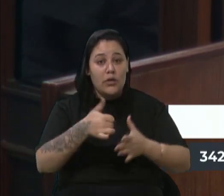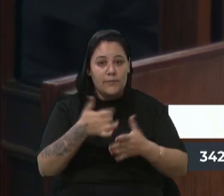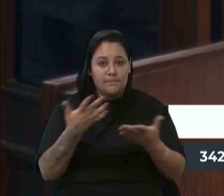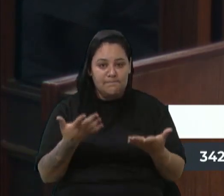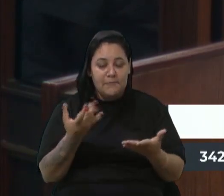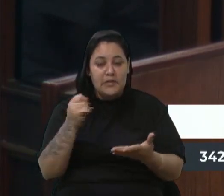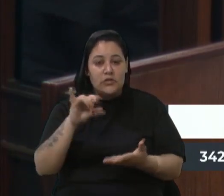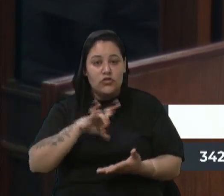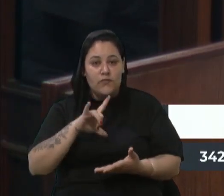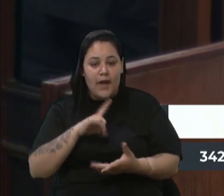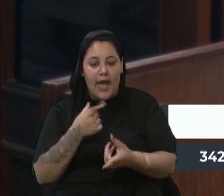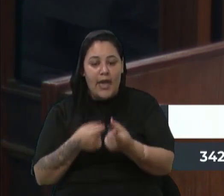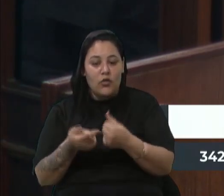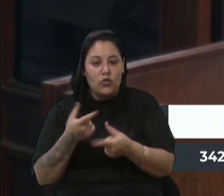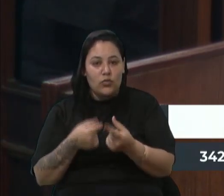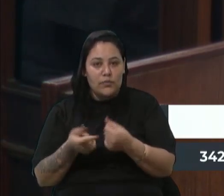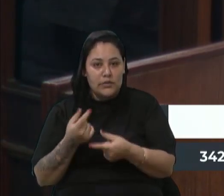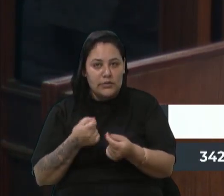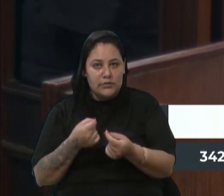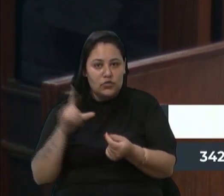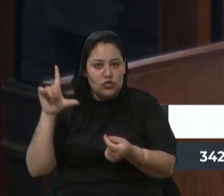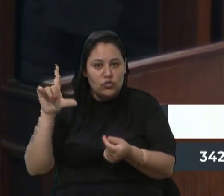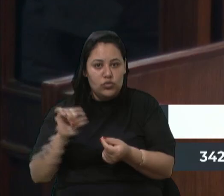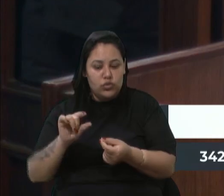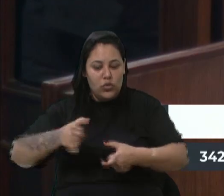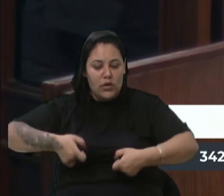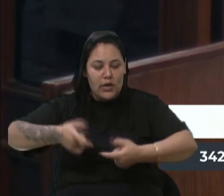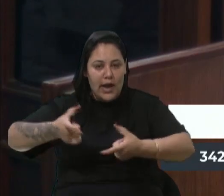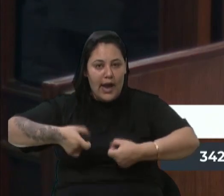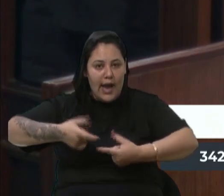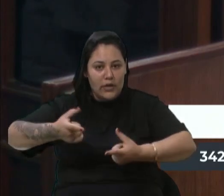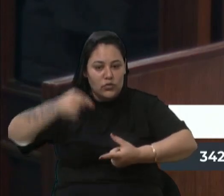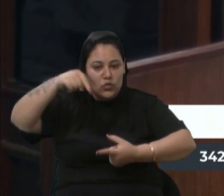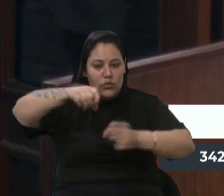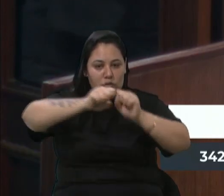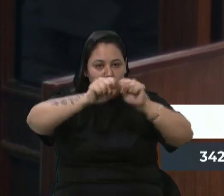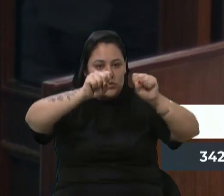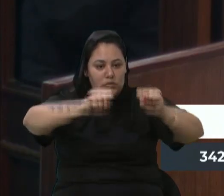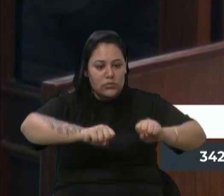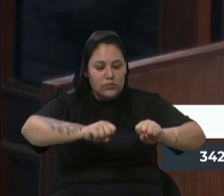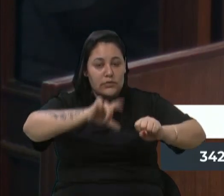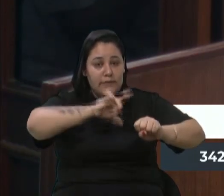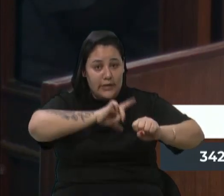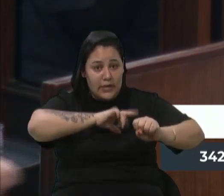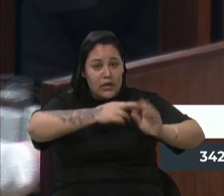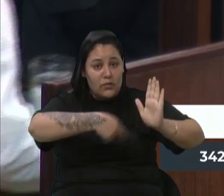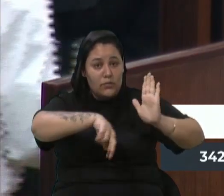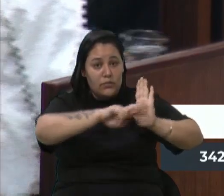houver economia de custos com a operação do modelo, haverá compensação na